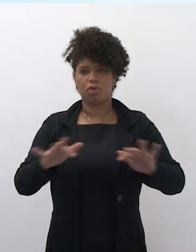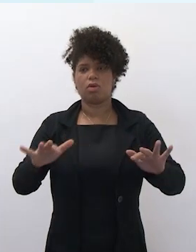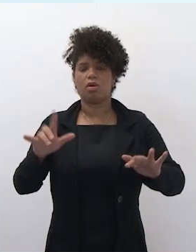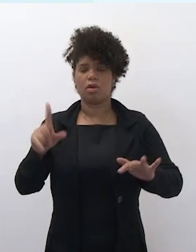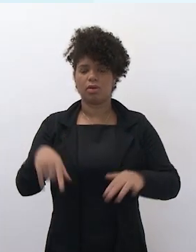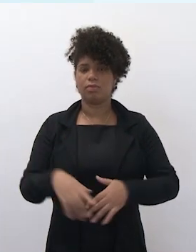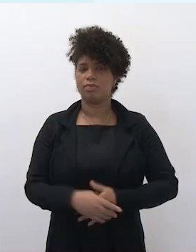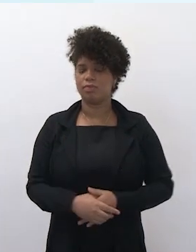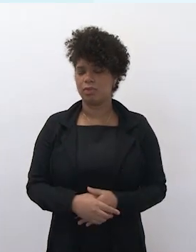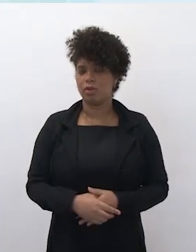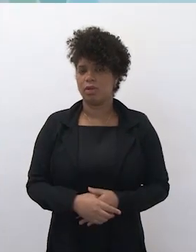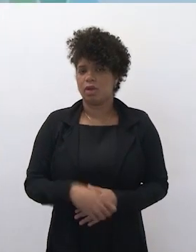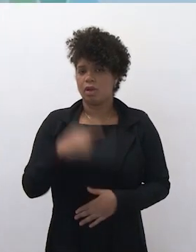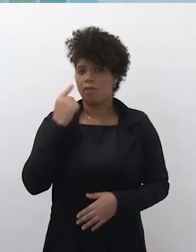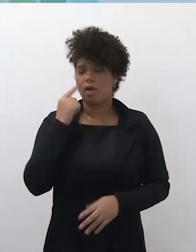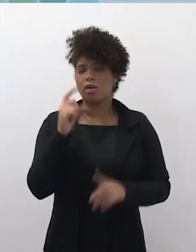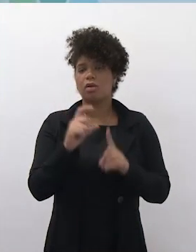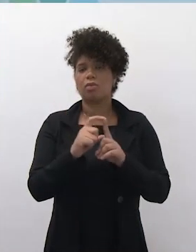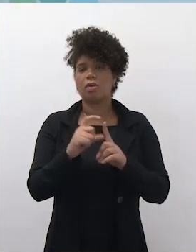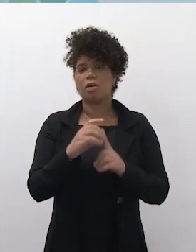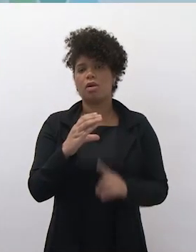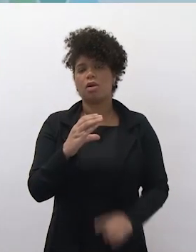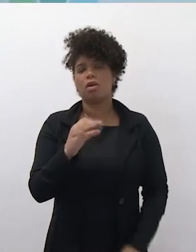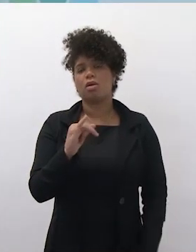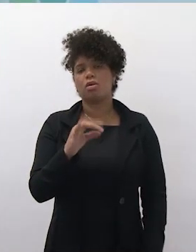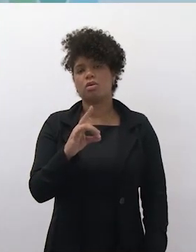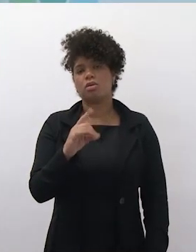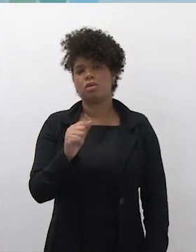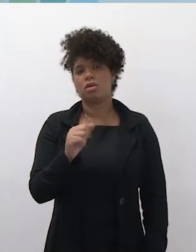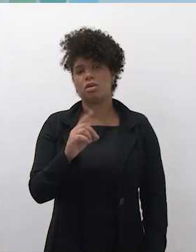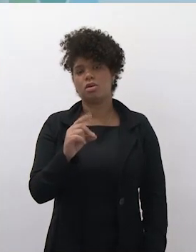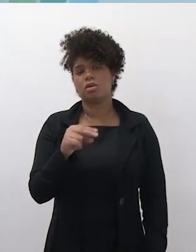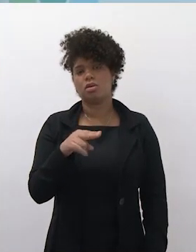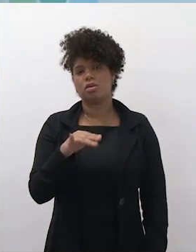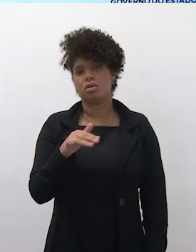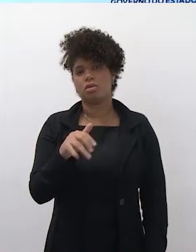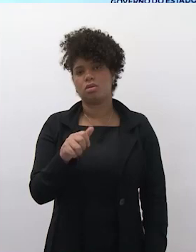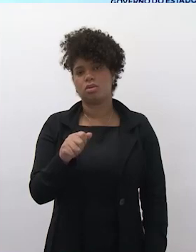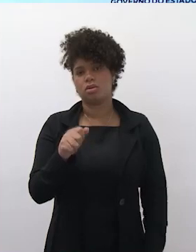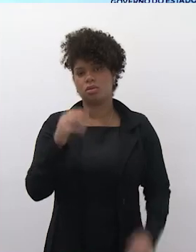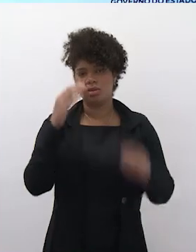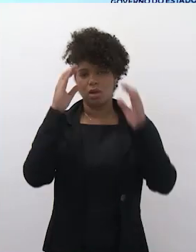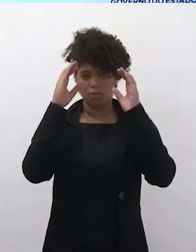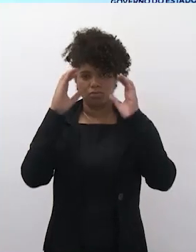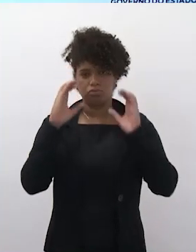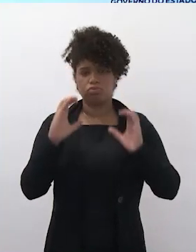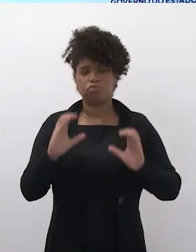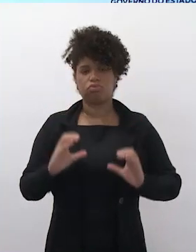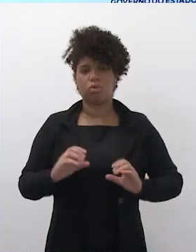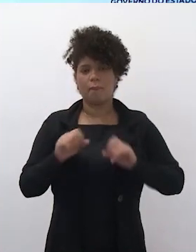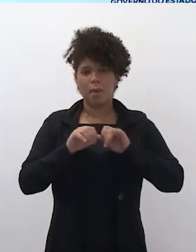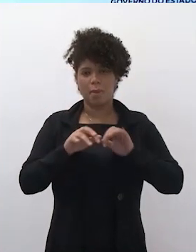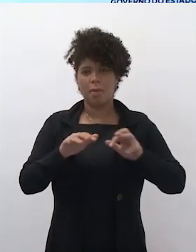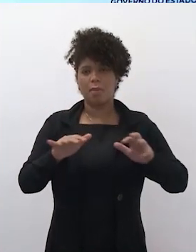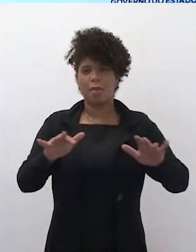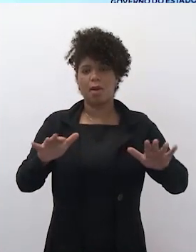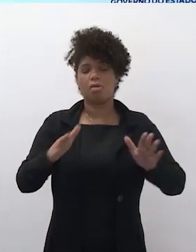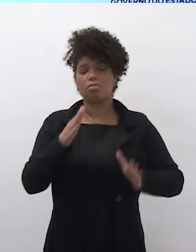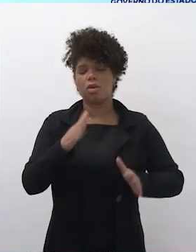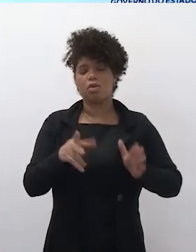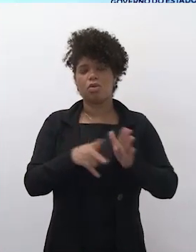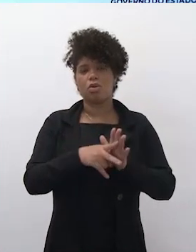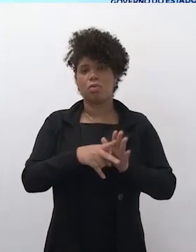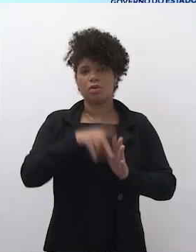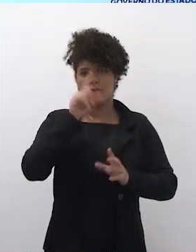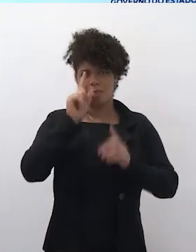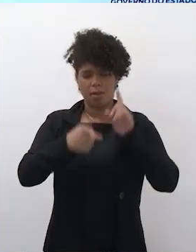vê que a palavra cidadania ela vai ganhar força logo após ali um período de ditadura militar, então a gente já começa a ver que a